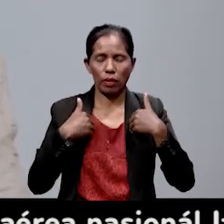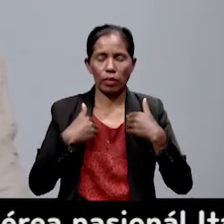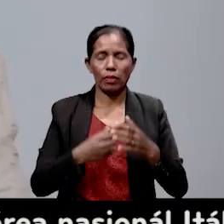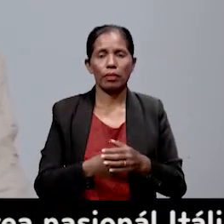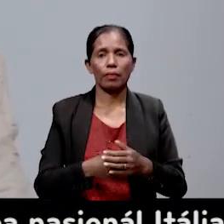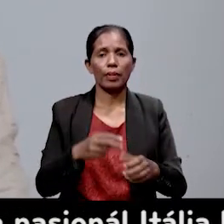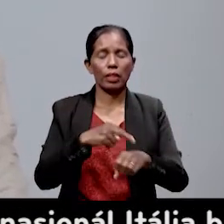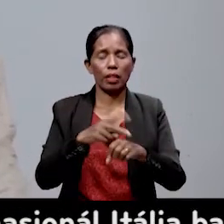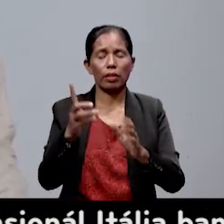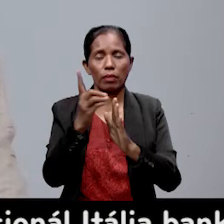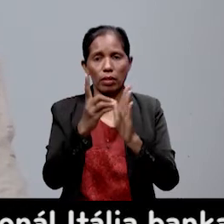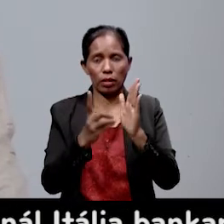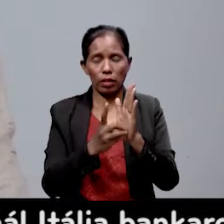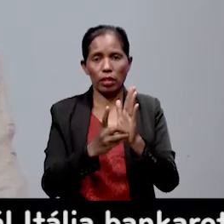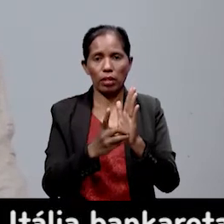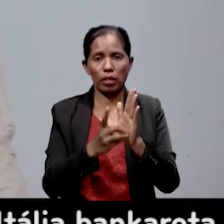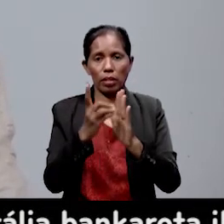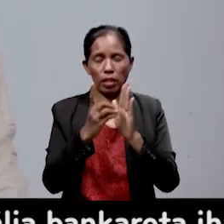Nacional de Dados